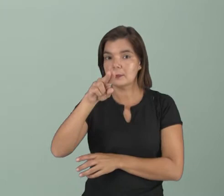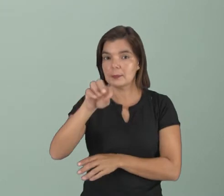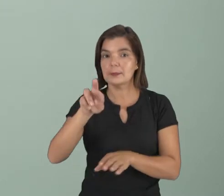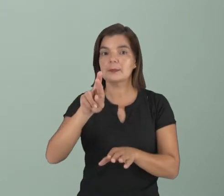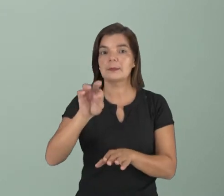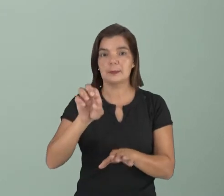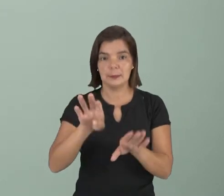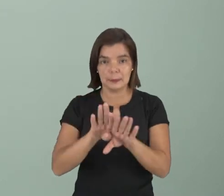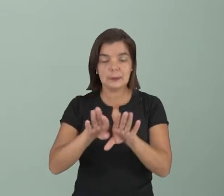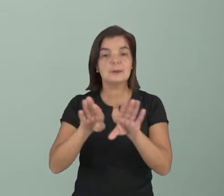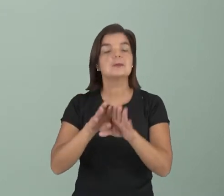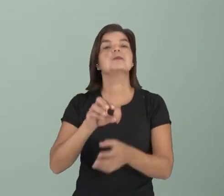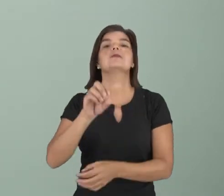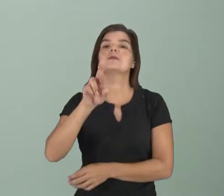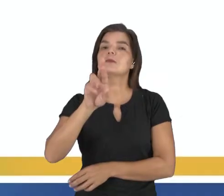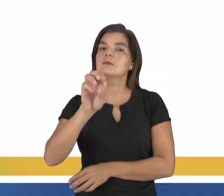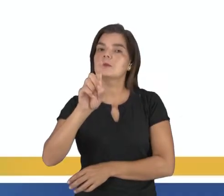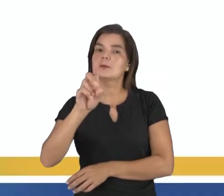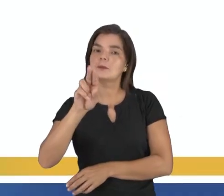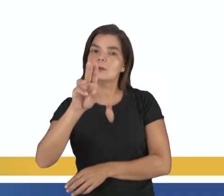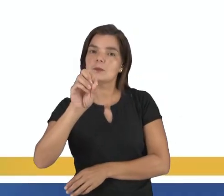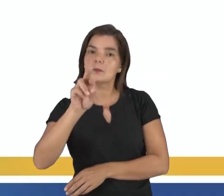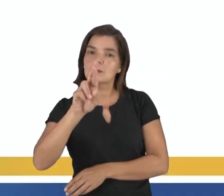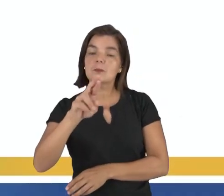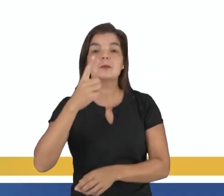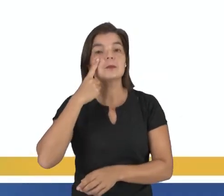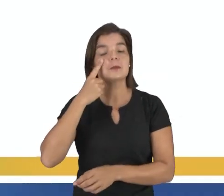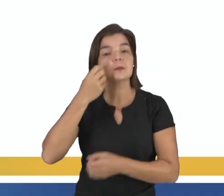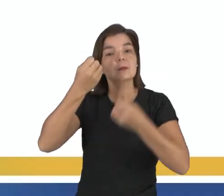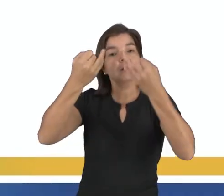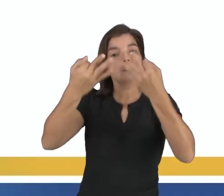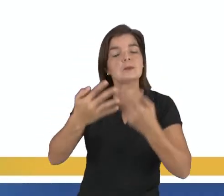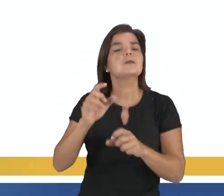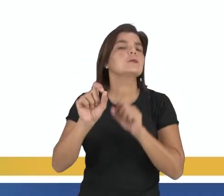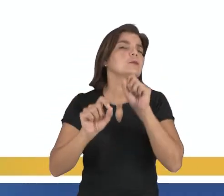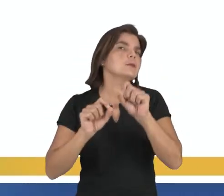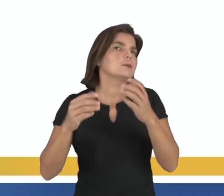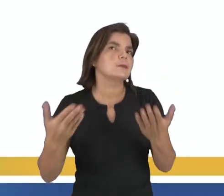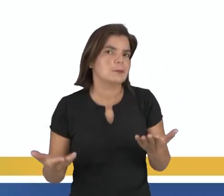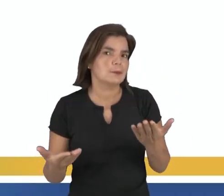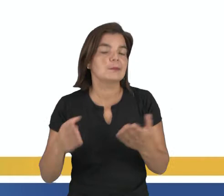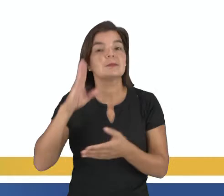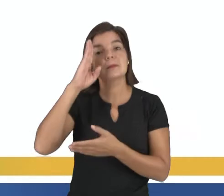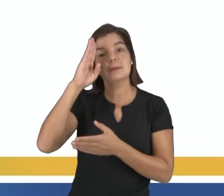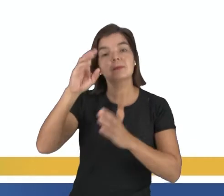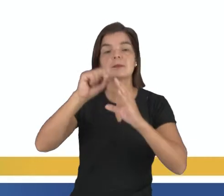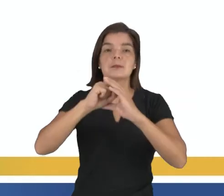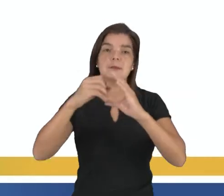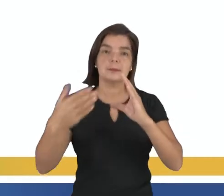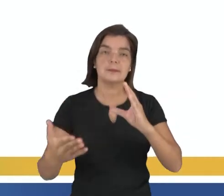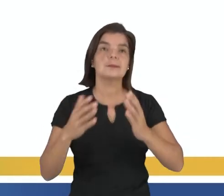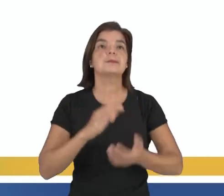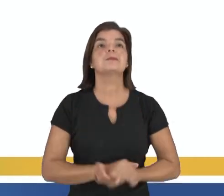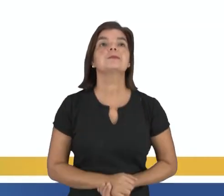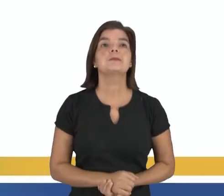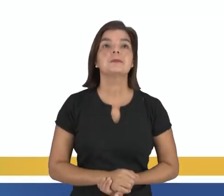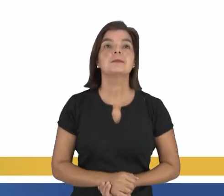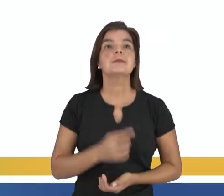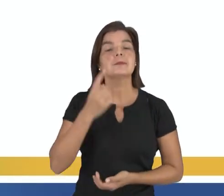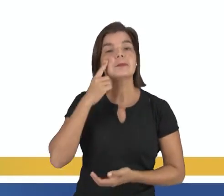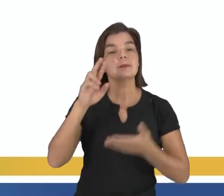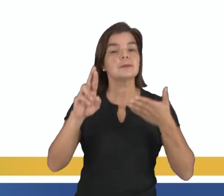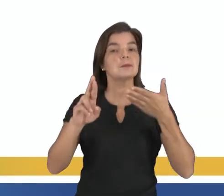redutor. E para a gente falar sobre esse tipo de reação, a gente precisa relembrar o que é, quais são as principais características, ok?